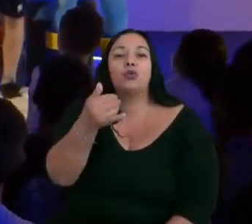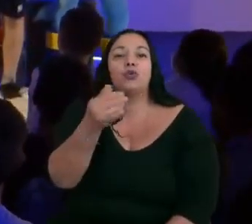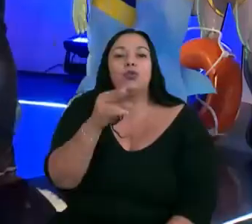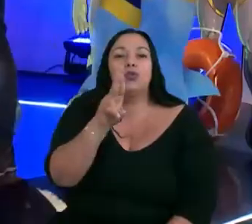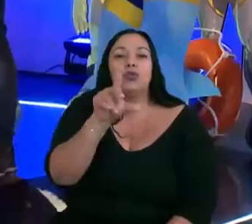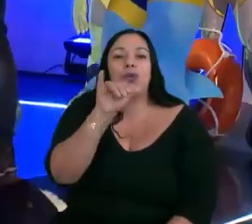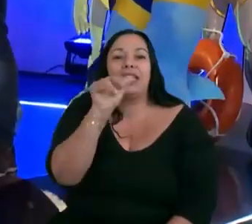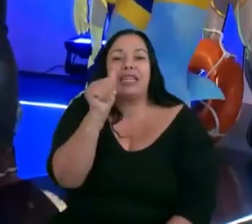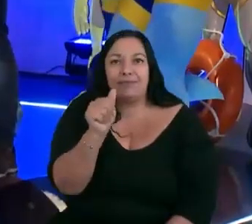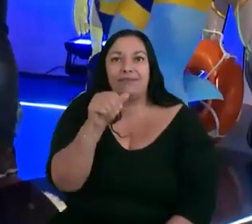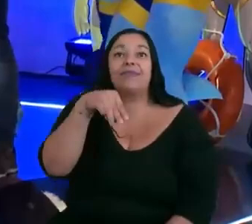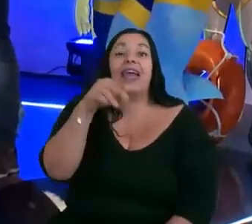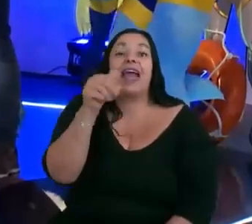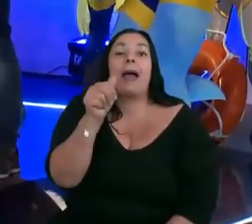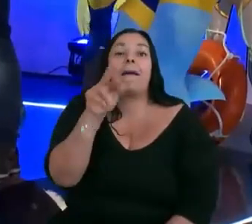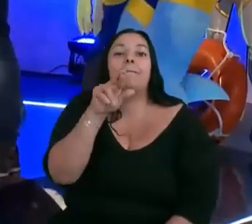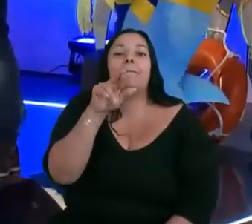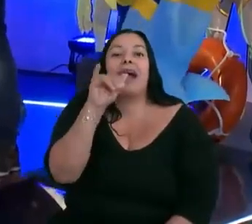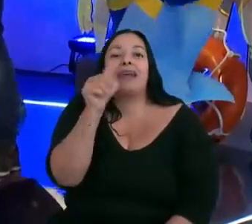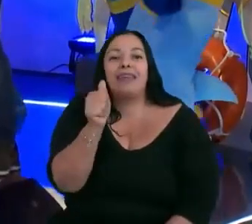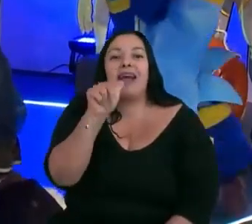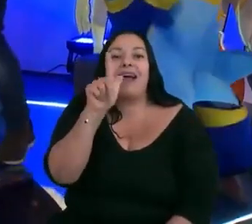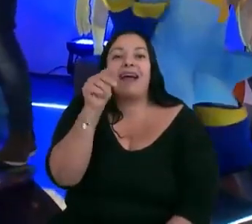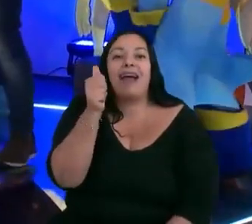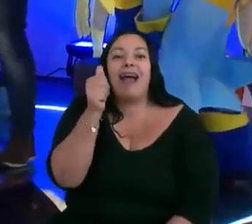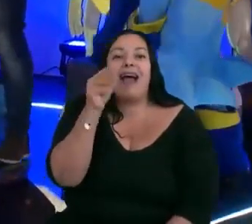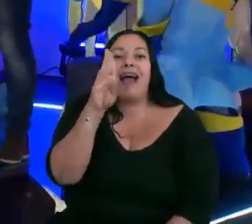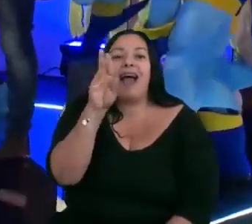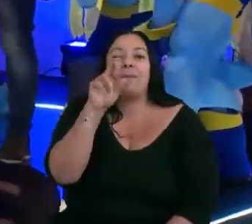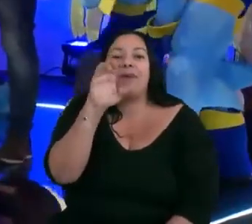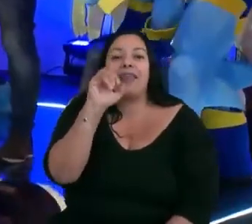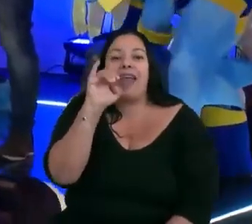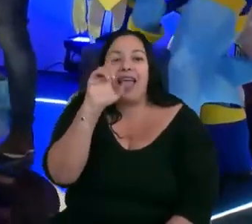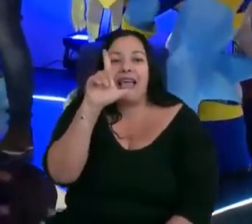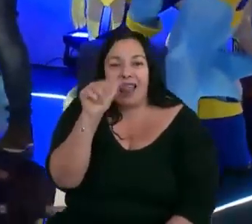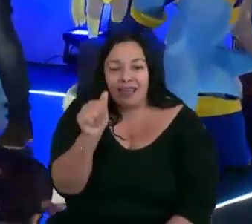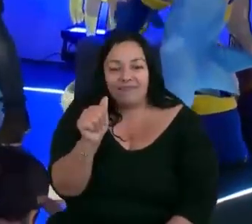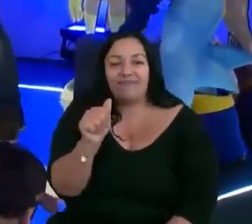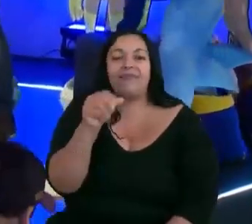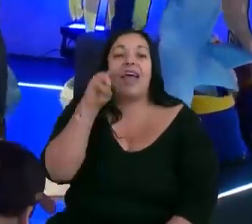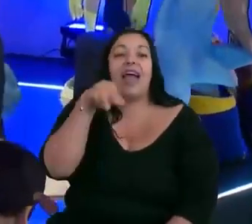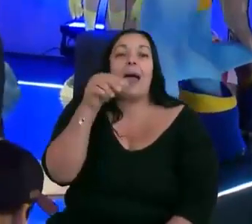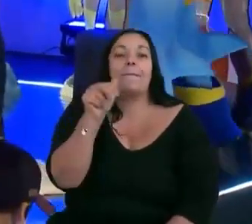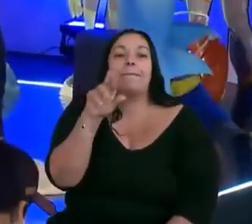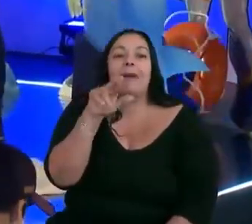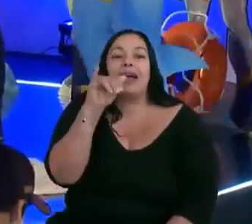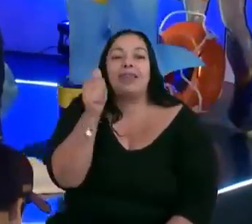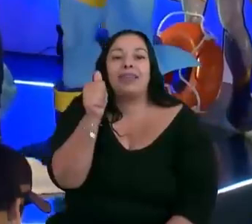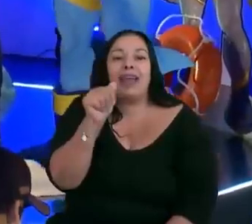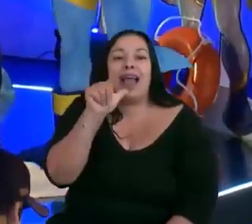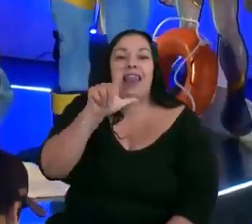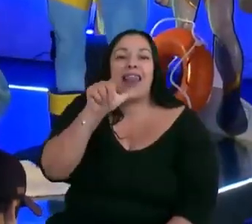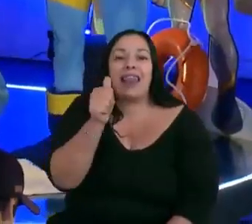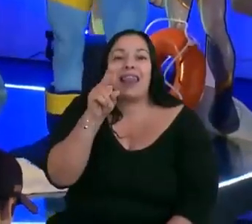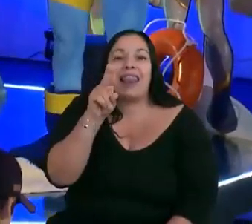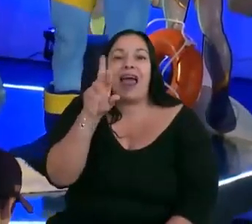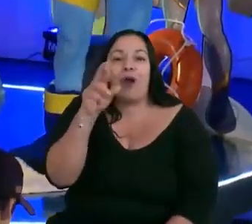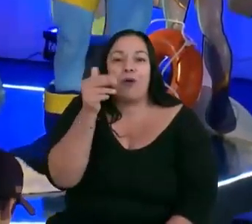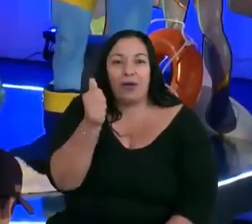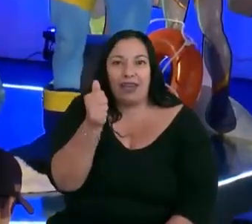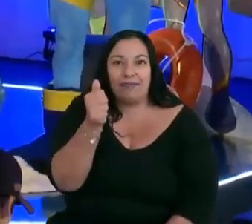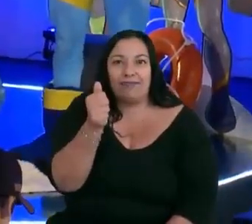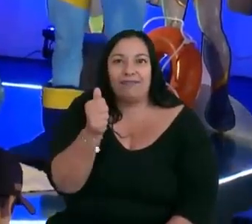João e Maria. Maria aqui. Gabriela. Cadê? Maria Laura. Maria Laura. Quem mais? Maria